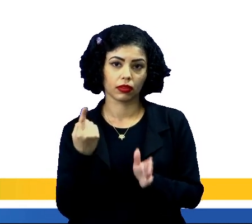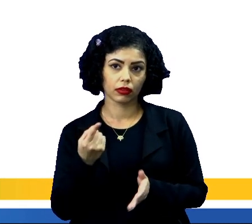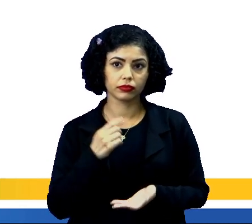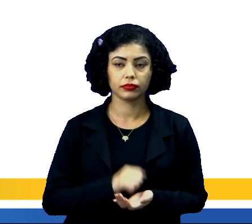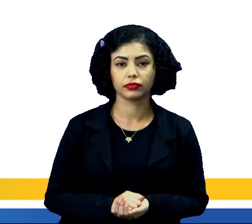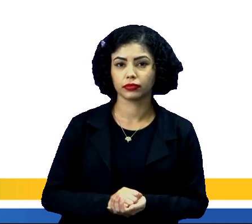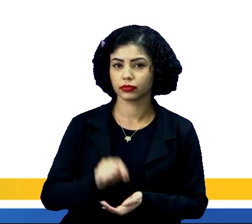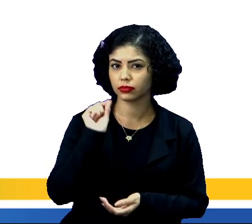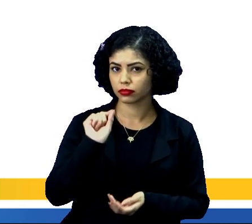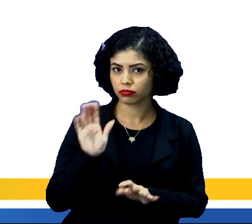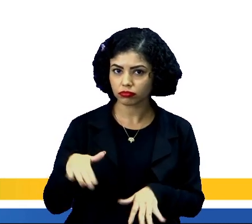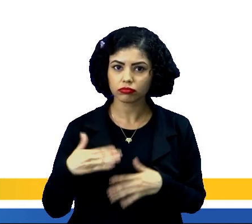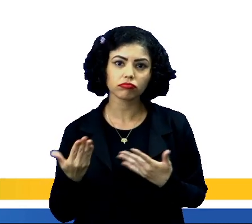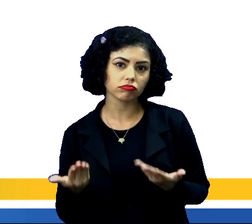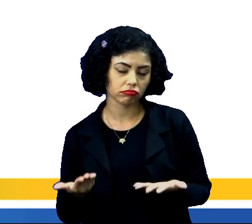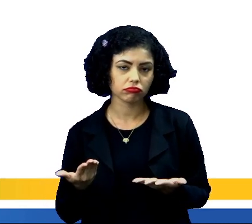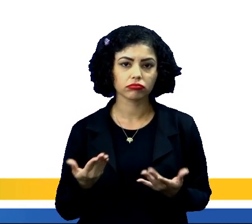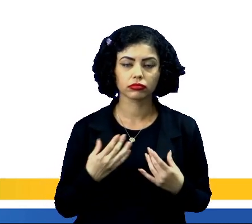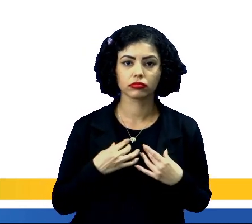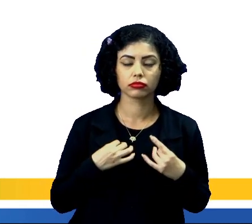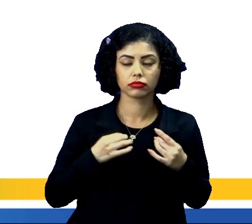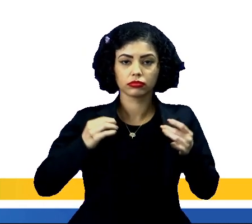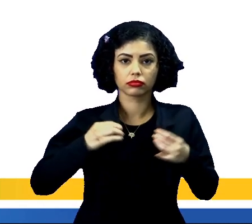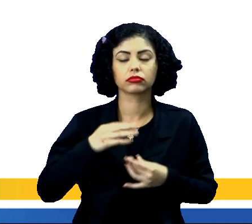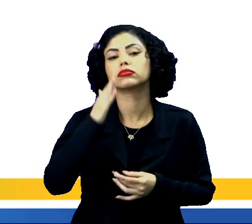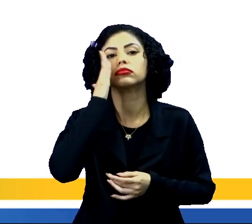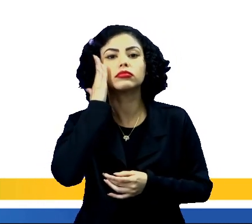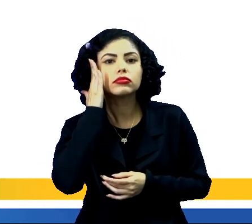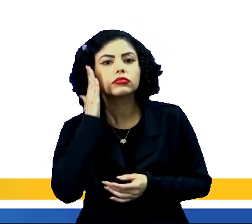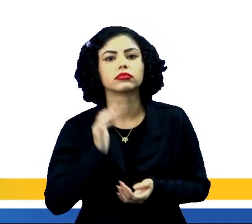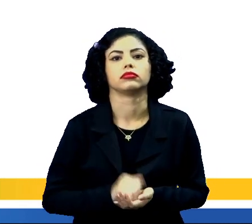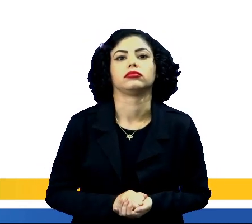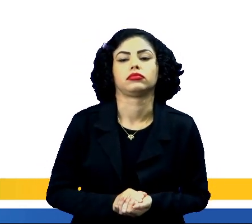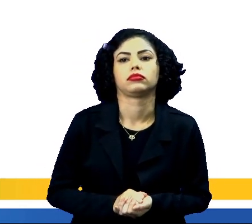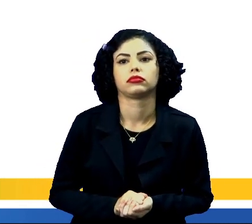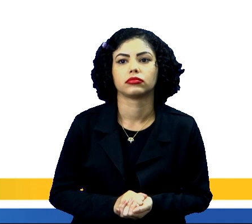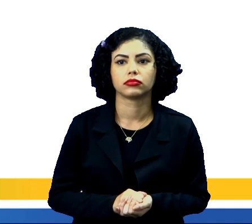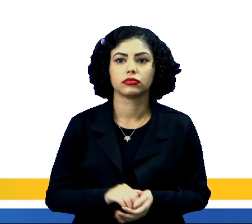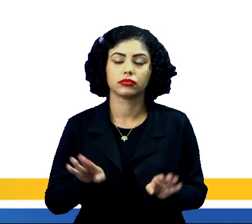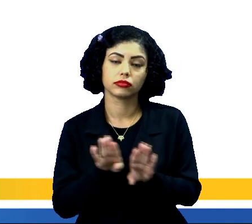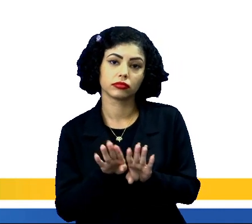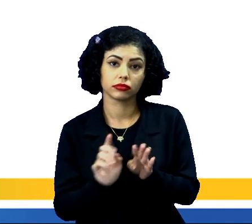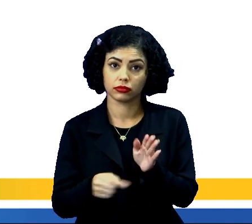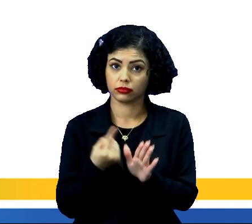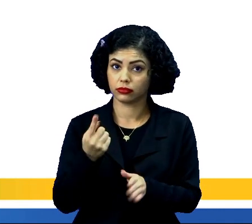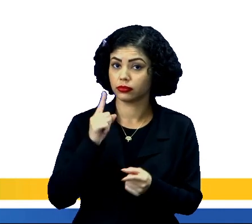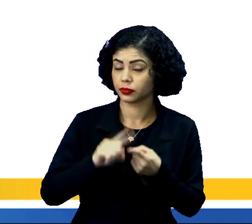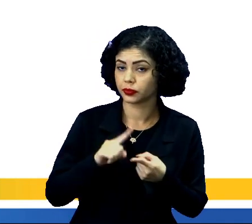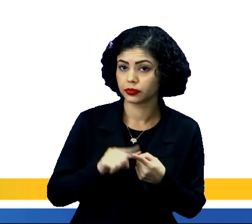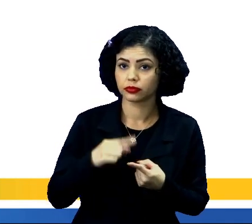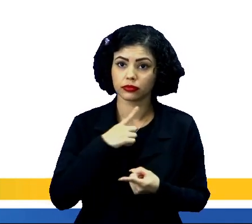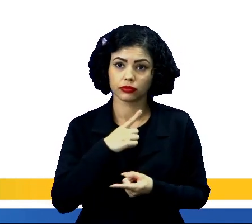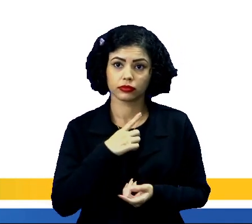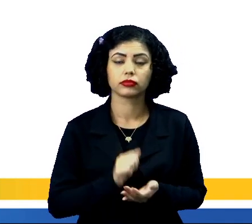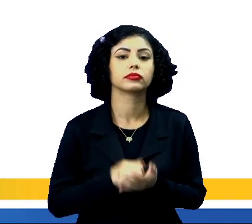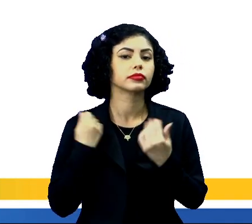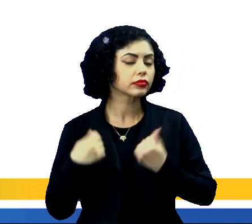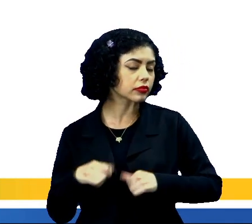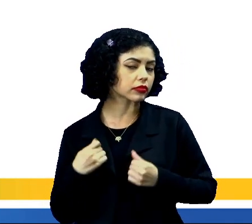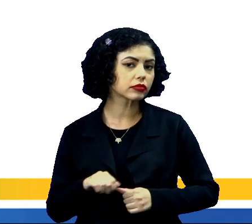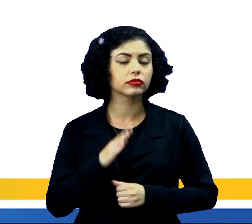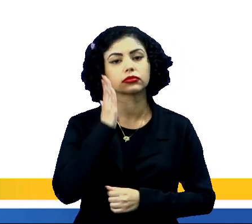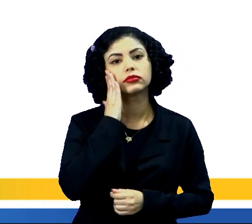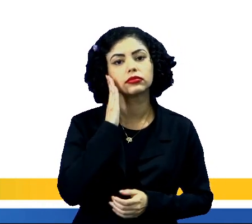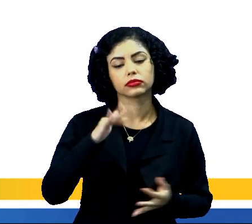Primeiro, qual o interesse aí, de compreender, de existir mapas, Primeiro foi porque houve uma necessidade